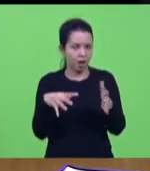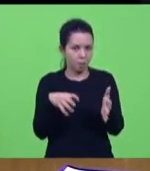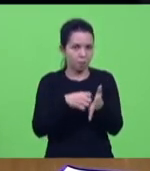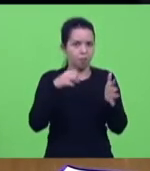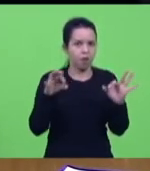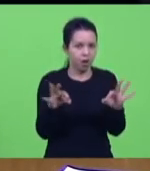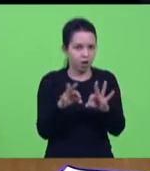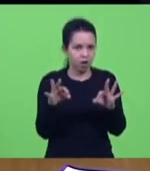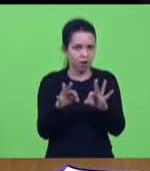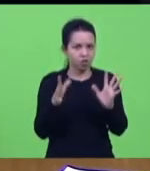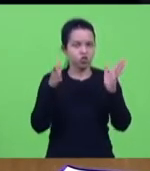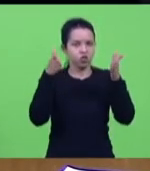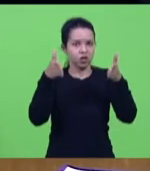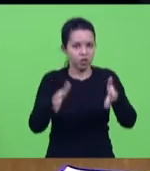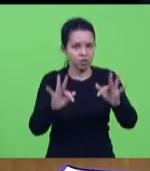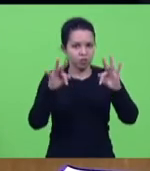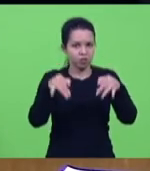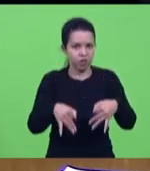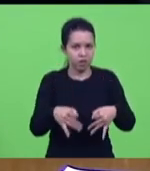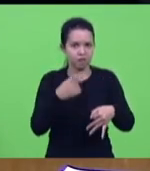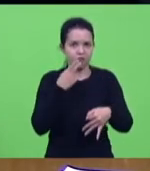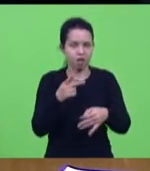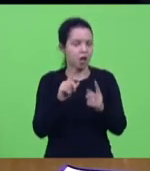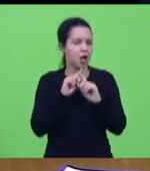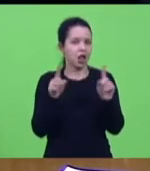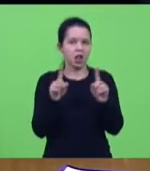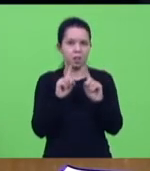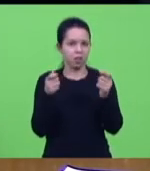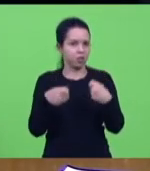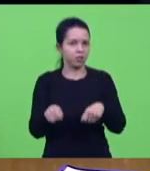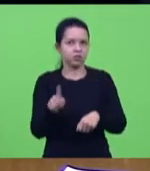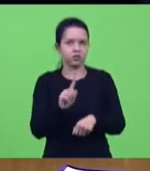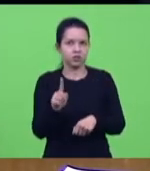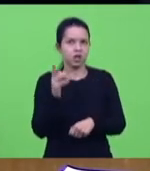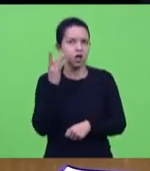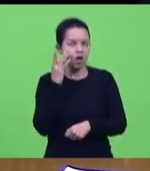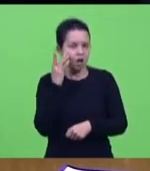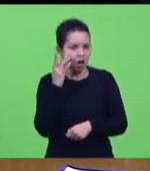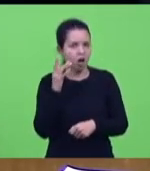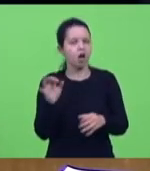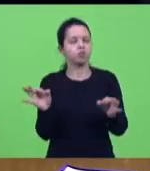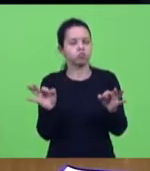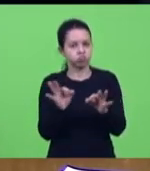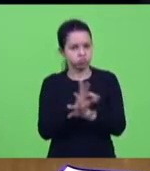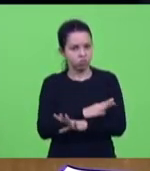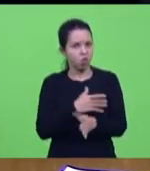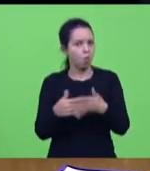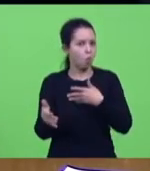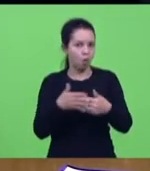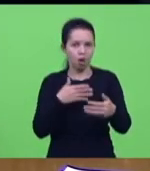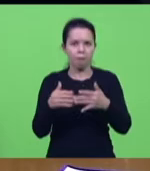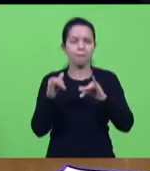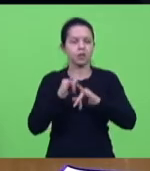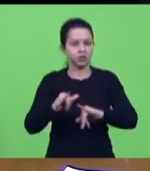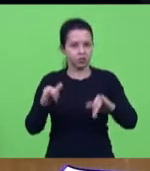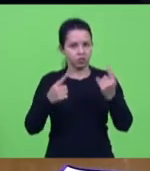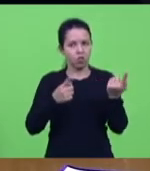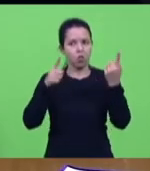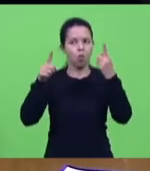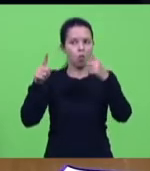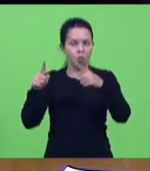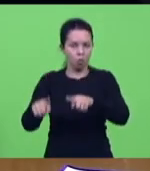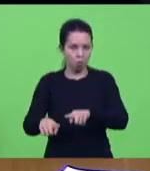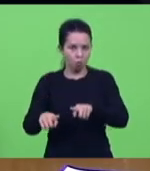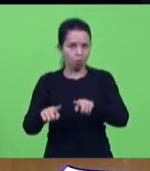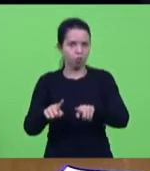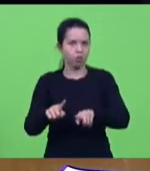no final e aguentar falar para não reclamar, aí eu acho que cumpriria com toda e qualquer manifestação contra o presidente da República.